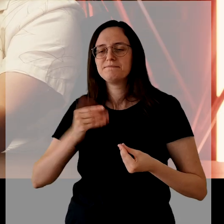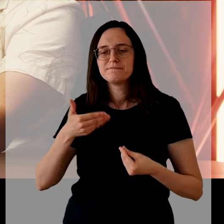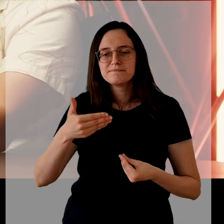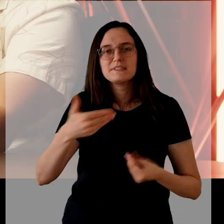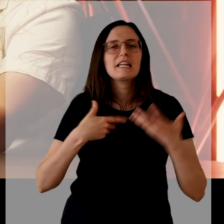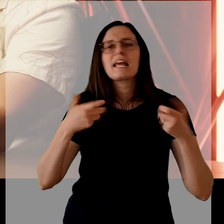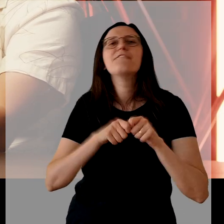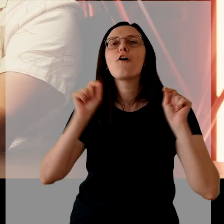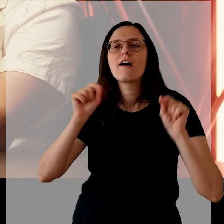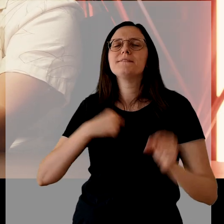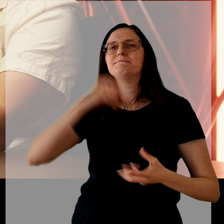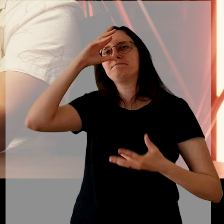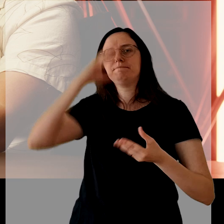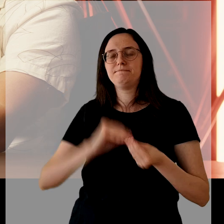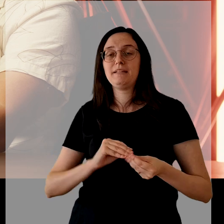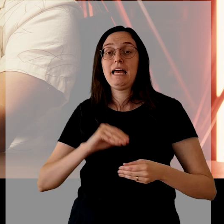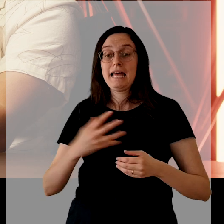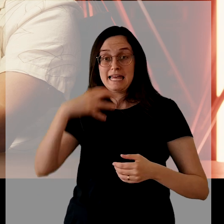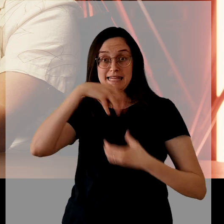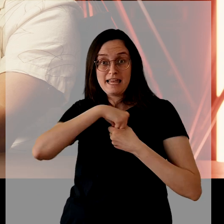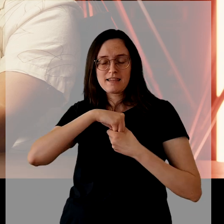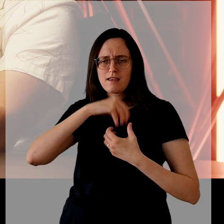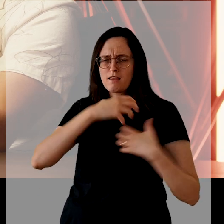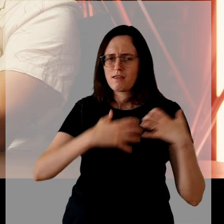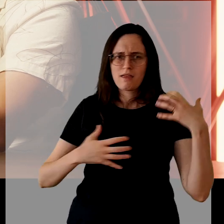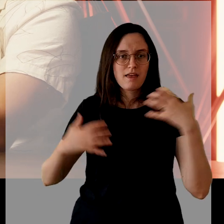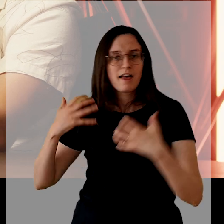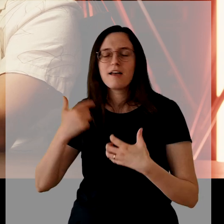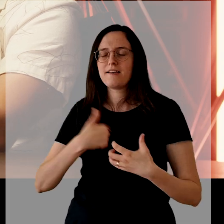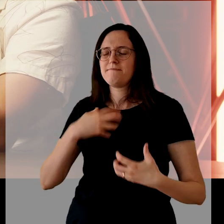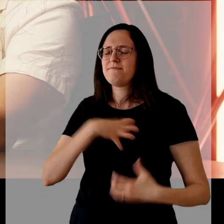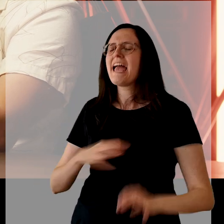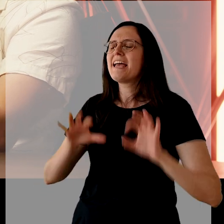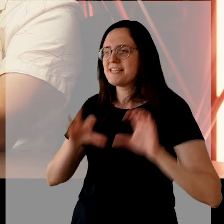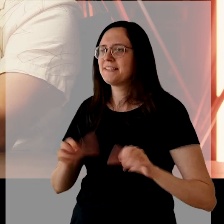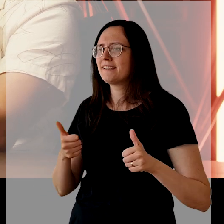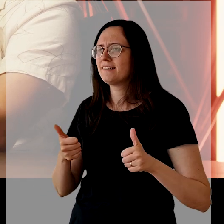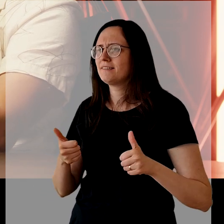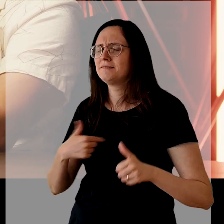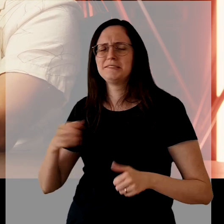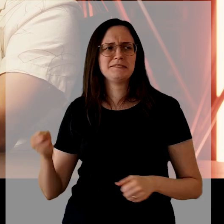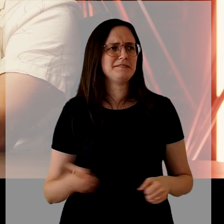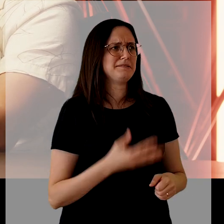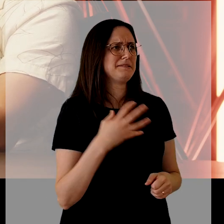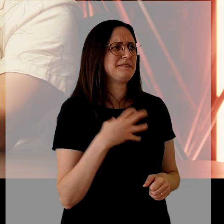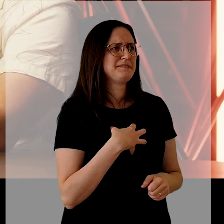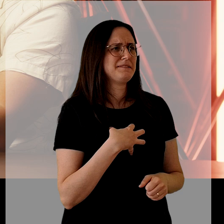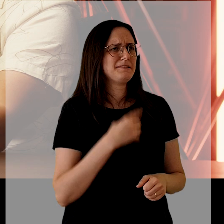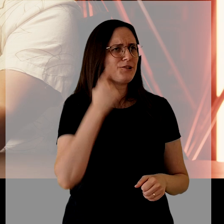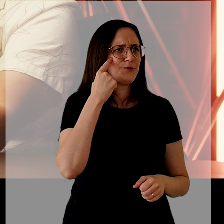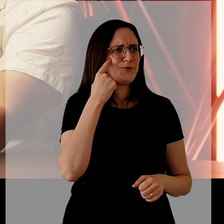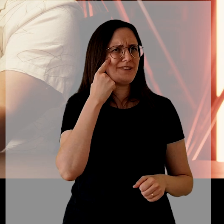era cinema, né? Foi uma crise, porque eu cheguei muito certo que eu iria fazer uma coisa e eu saí muito